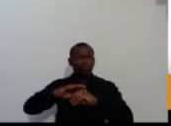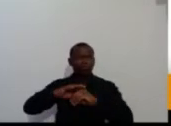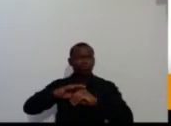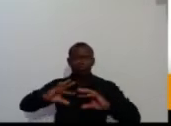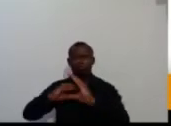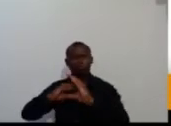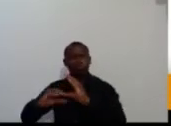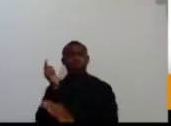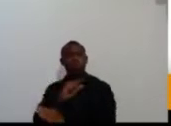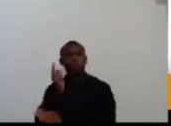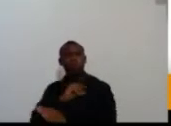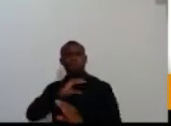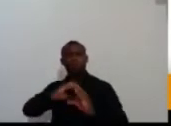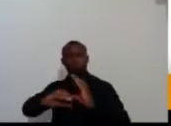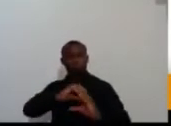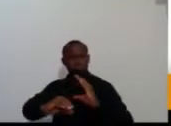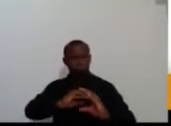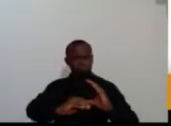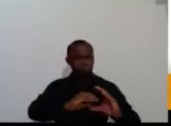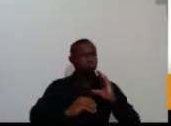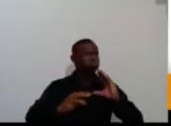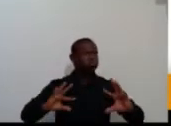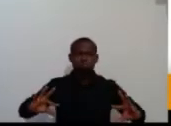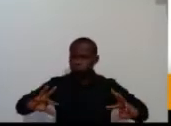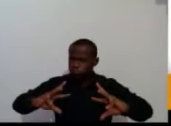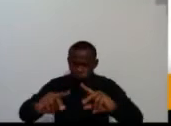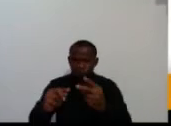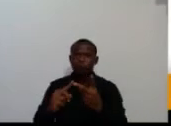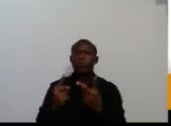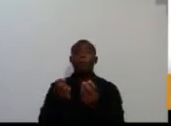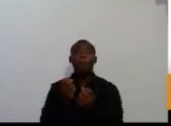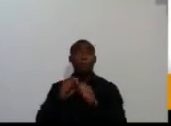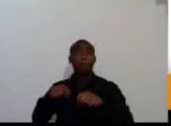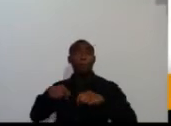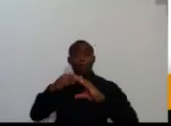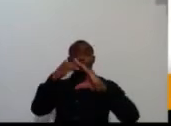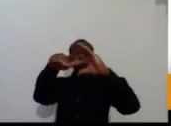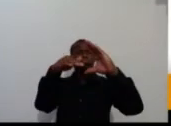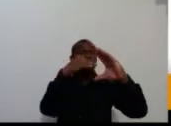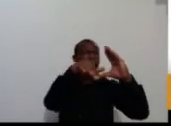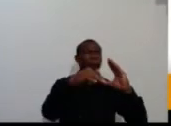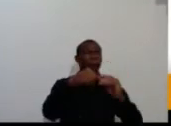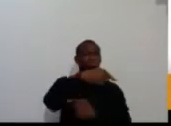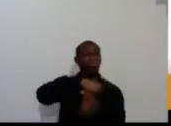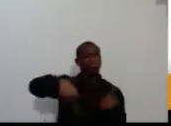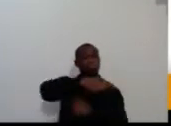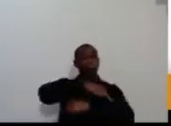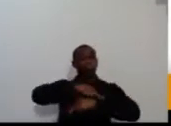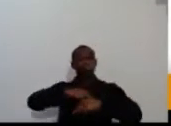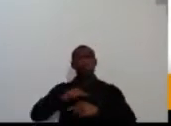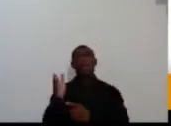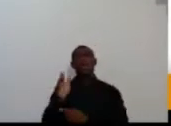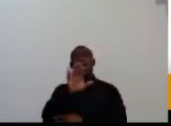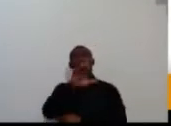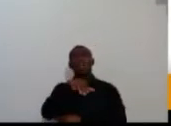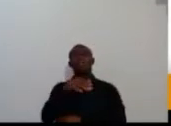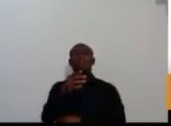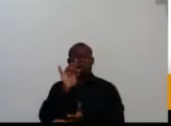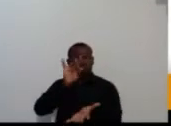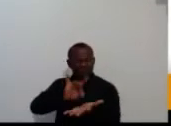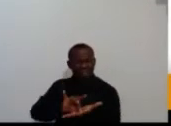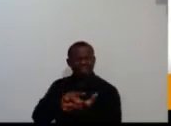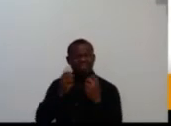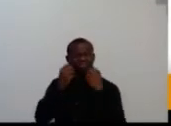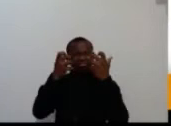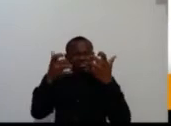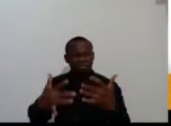pode compartilhar, a gente pode colaborar. Não, Deise, isso que você está falando não tem fundamento. Você pode me mandar no chat. Ah, é verdade. Ô,